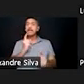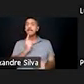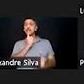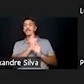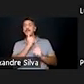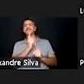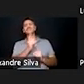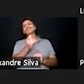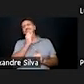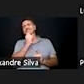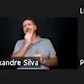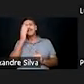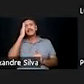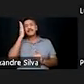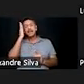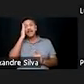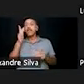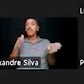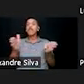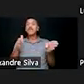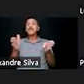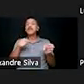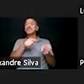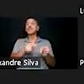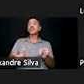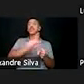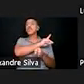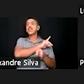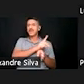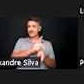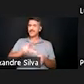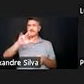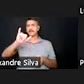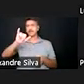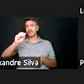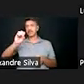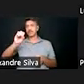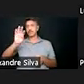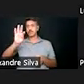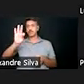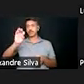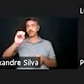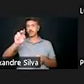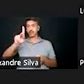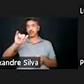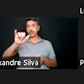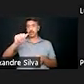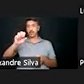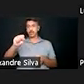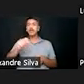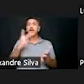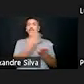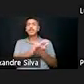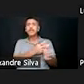exemplo, datações isotópicas e as quais vão informar em que contexto essa sucessão de eventos